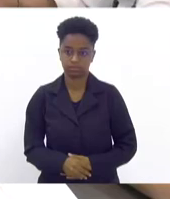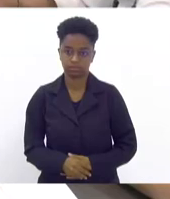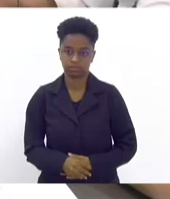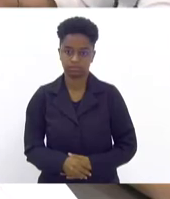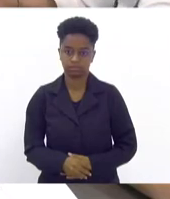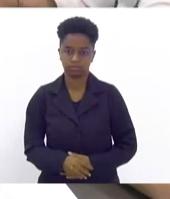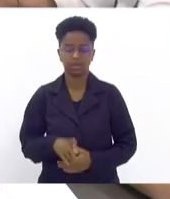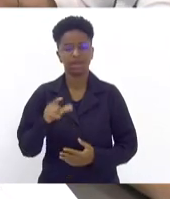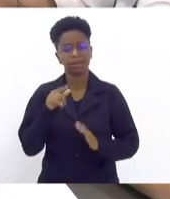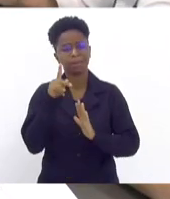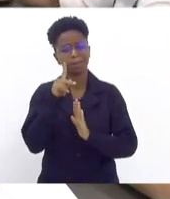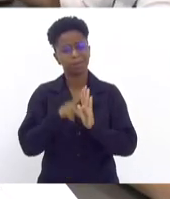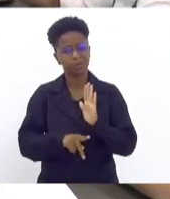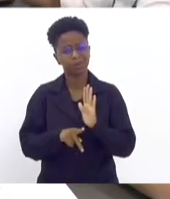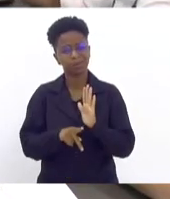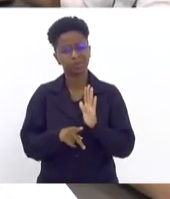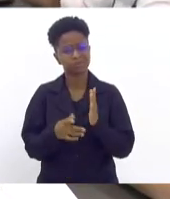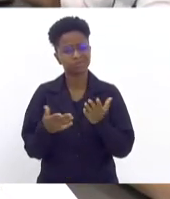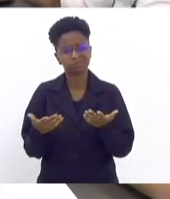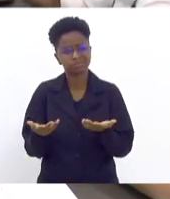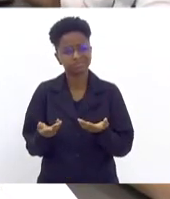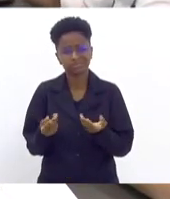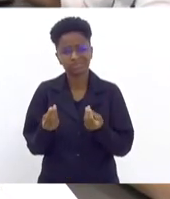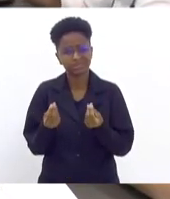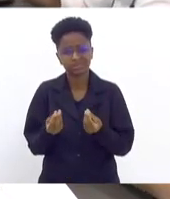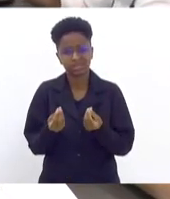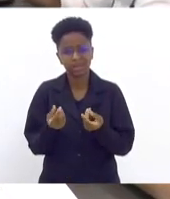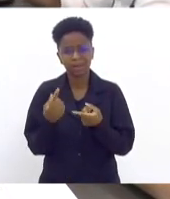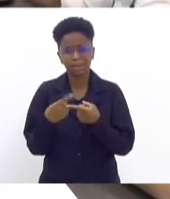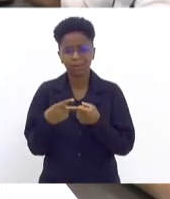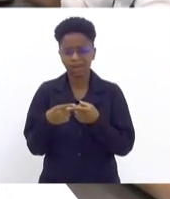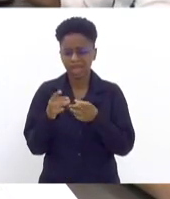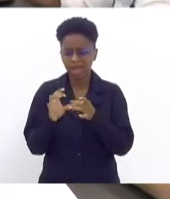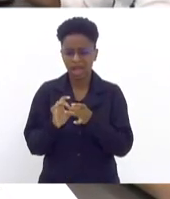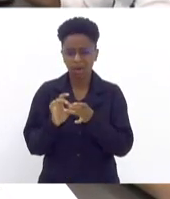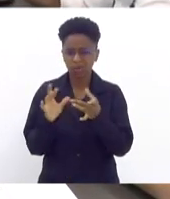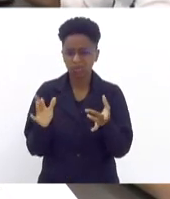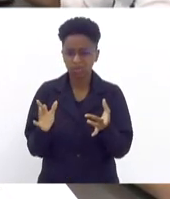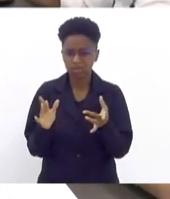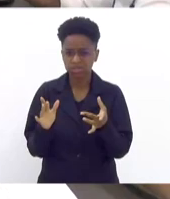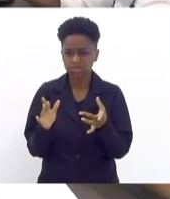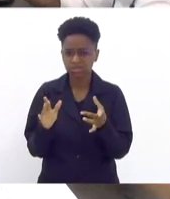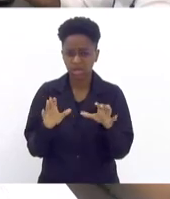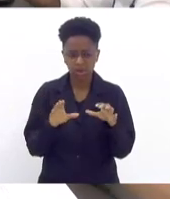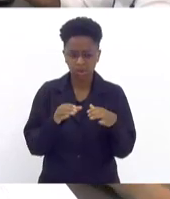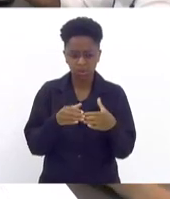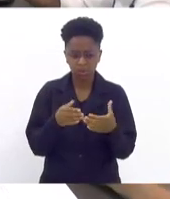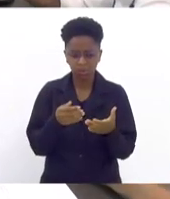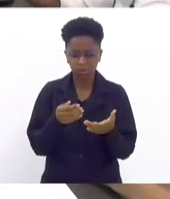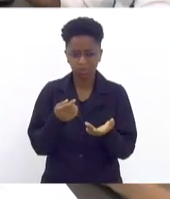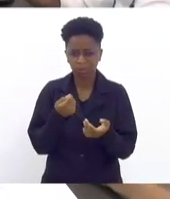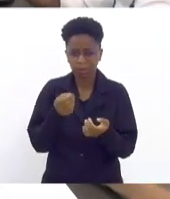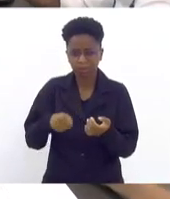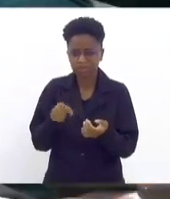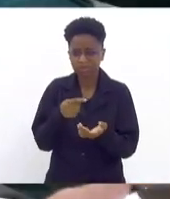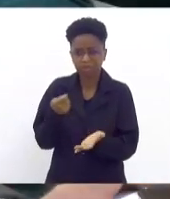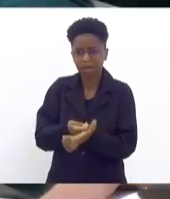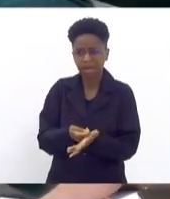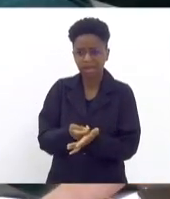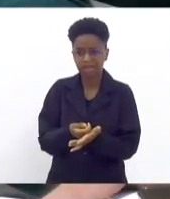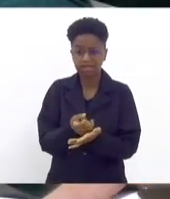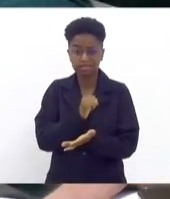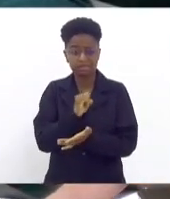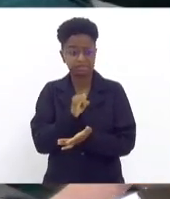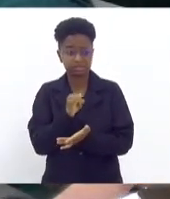É um projeto absolutamente inócuo, né? Porque autorizar a concessionária não cobrar... Pois é, se dependesse de mim, eu